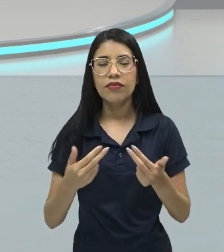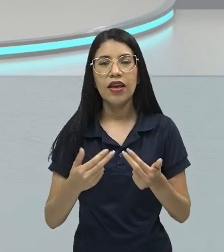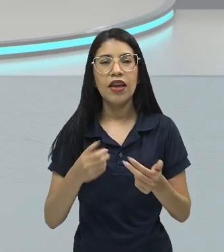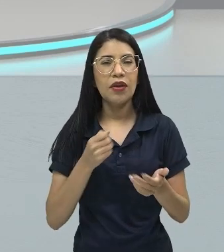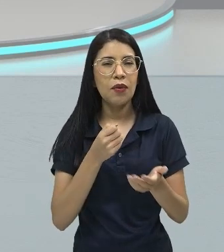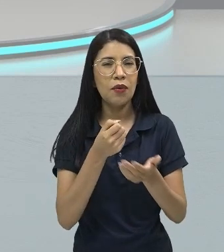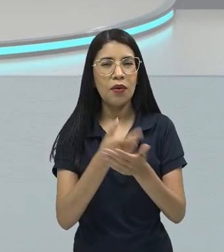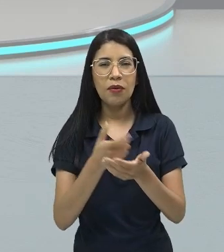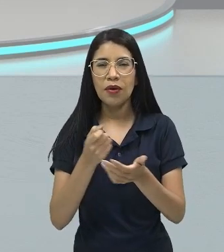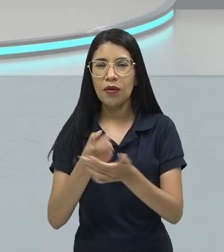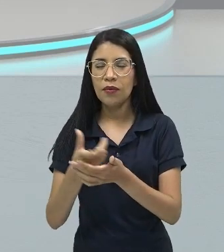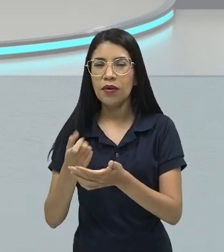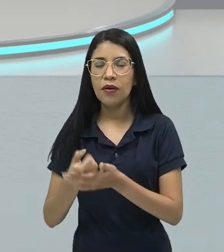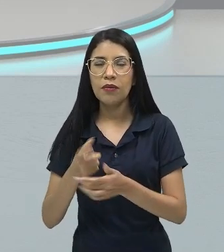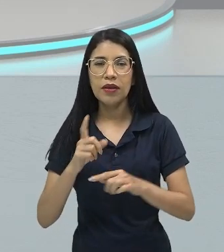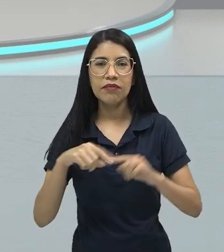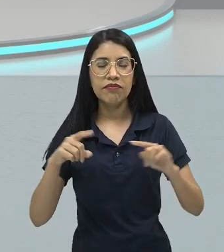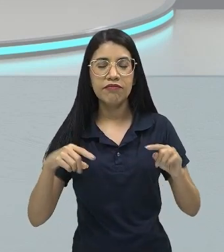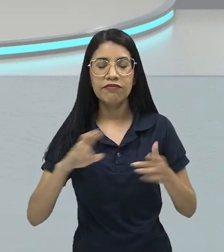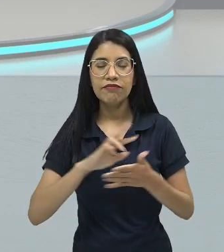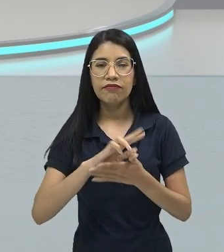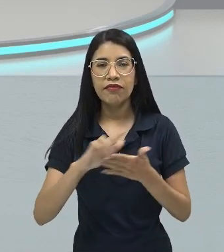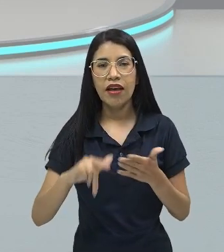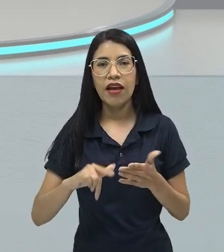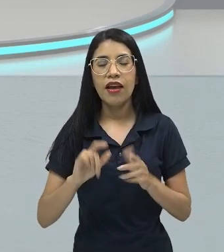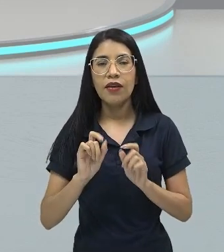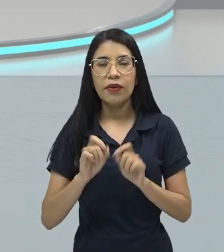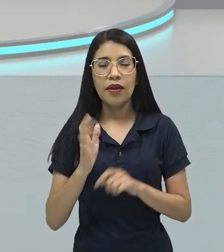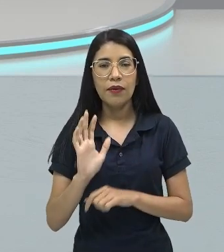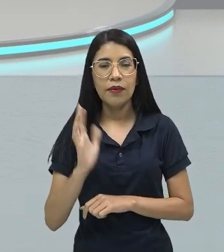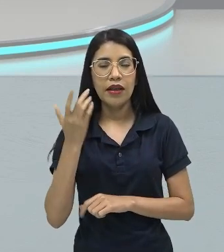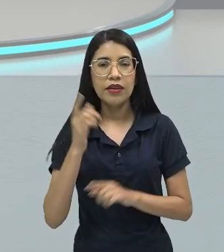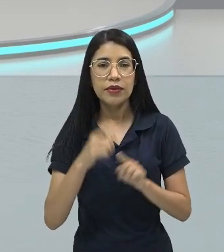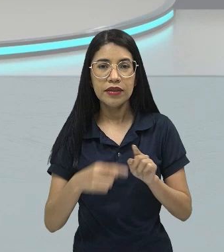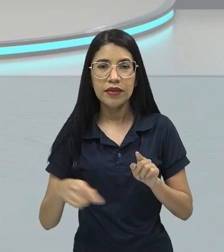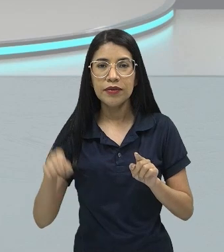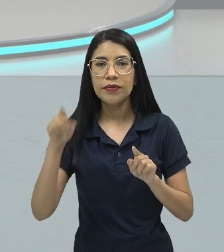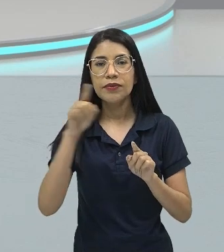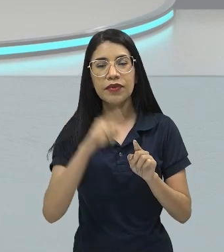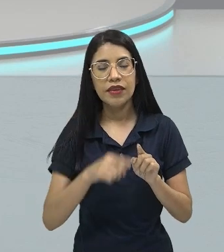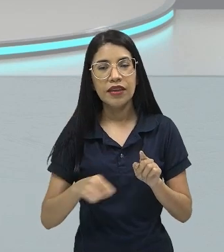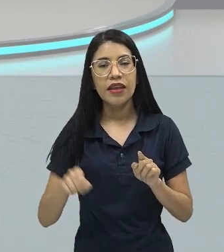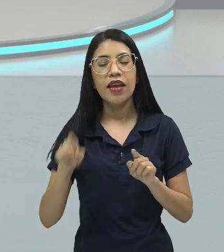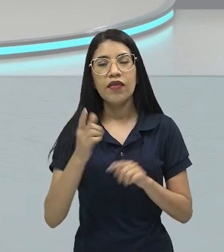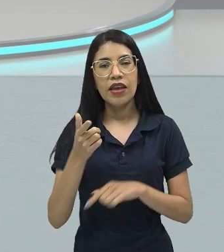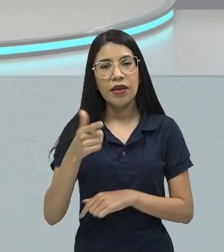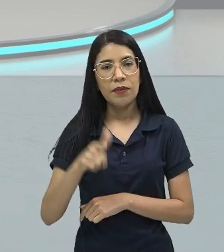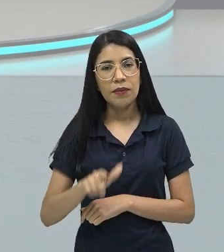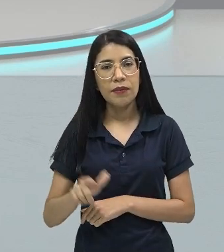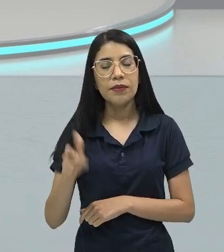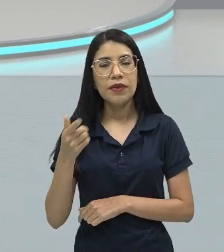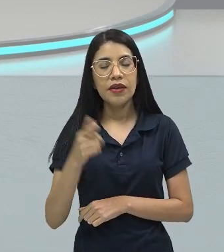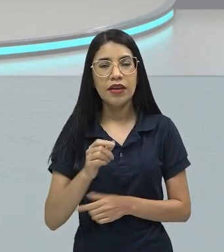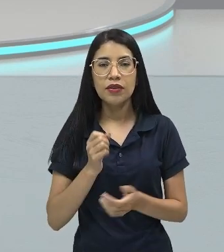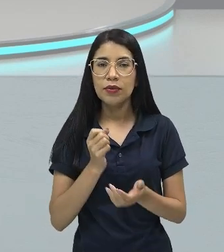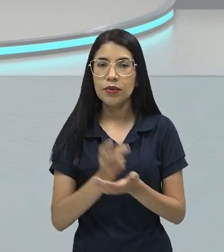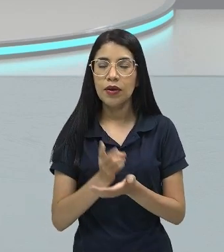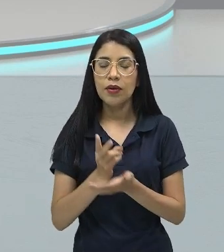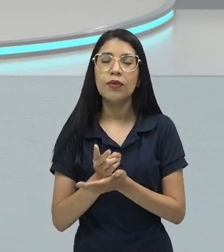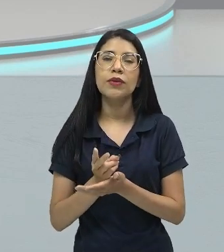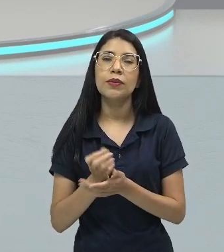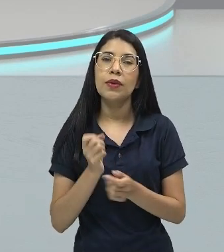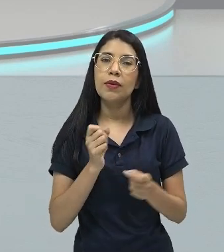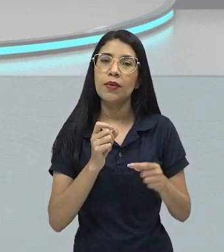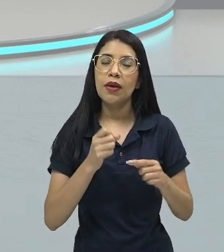uma coisa atrás da outra, uma coisa atrás da outra, e o ciclo do consumismo é esse. Então, você vai continuar comprando, continuar comprando. Então,